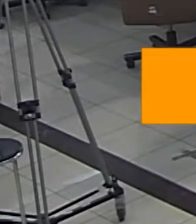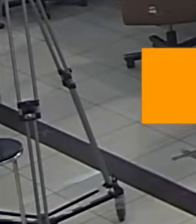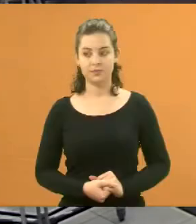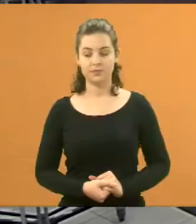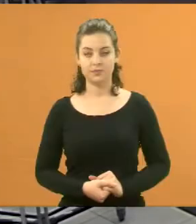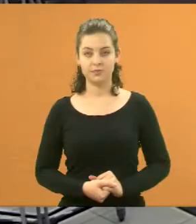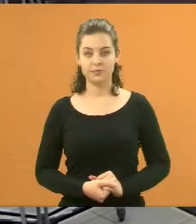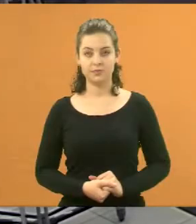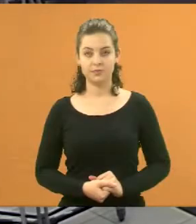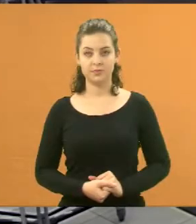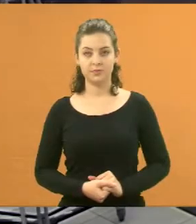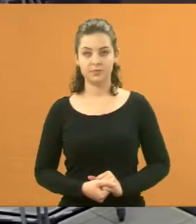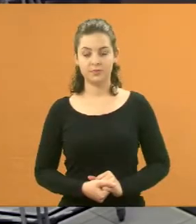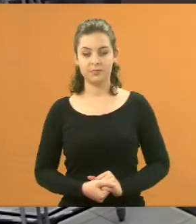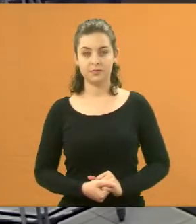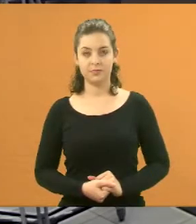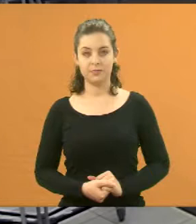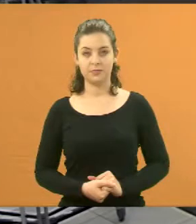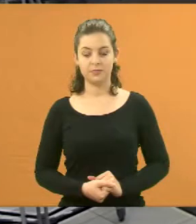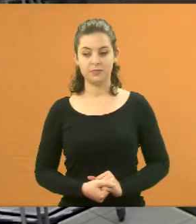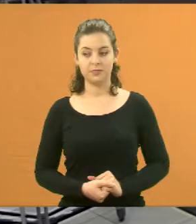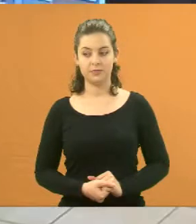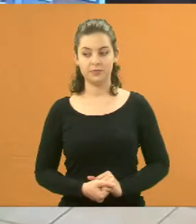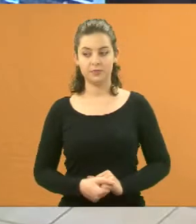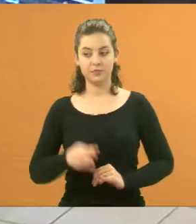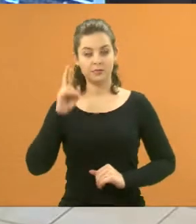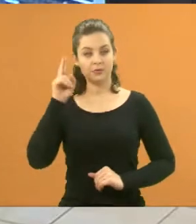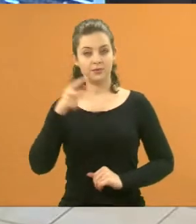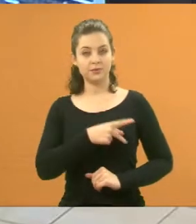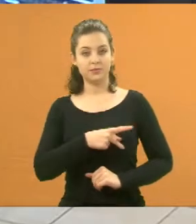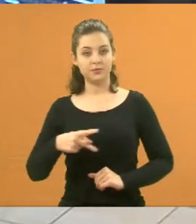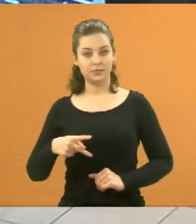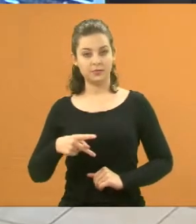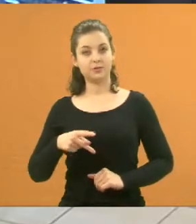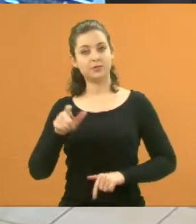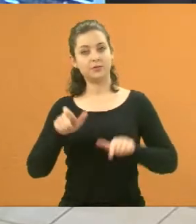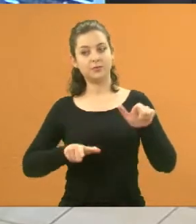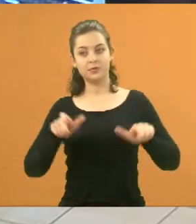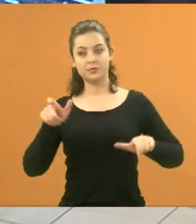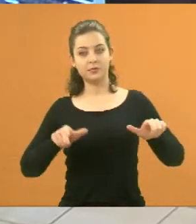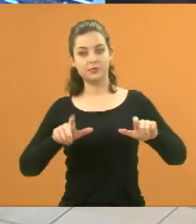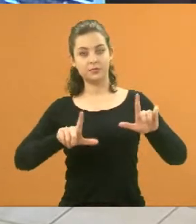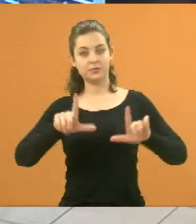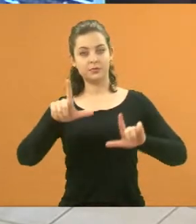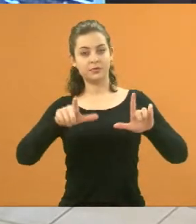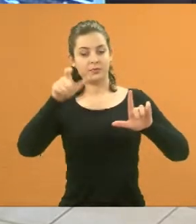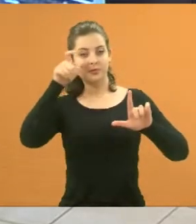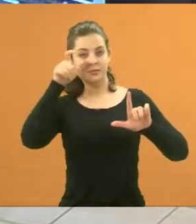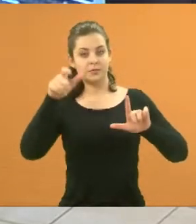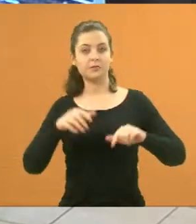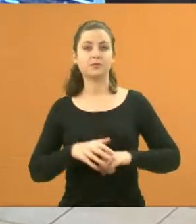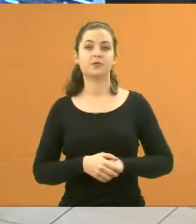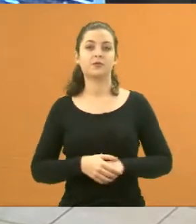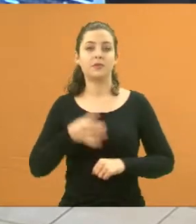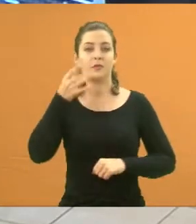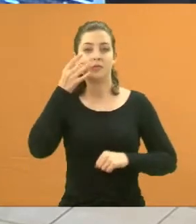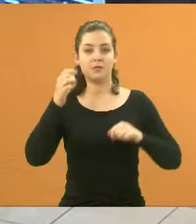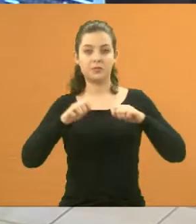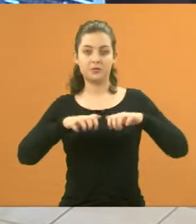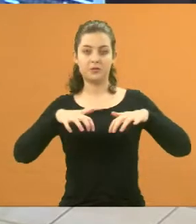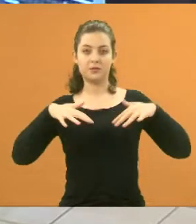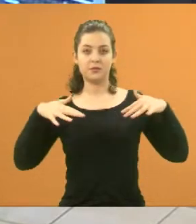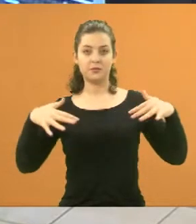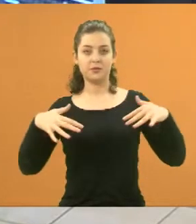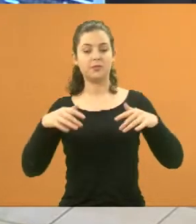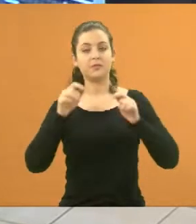Senhorita Presidente, senhoras e senhores vereadores, telespectadores que nos assistem através da TV Câmara, público presente aqui na galeria,